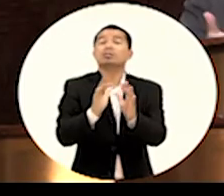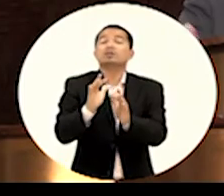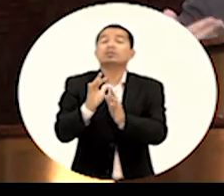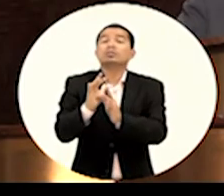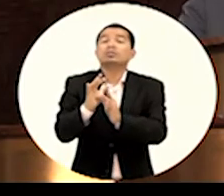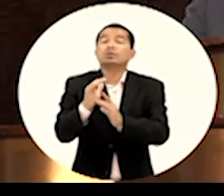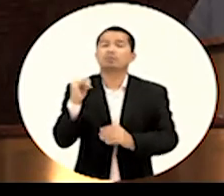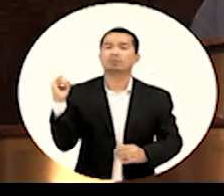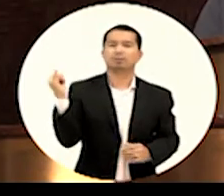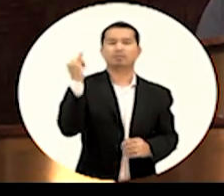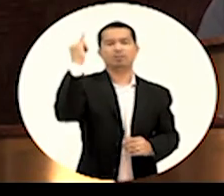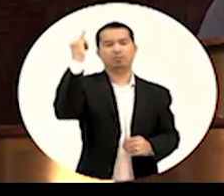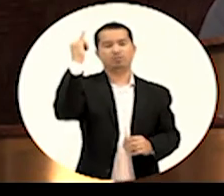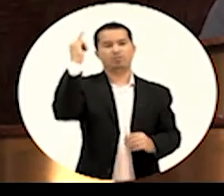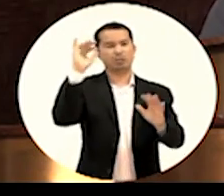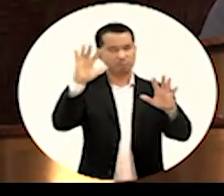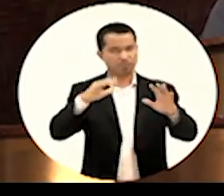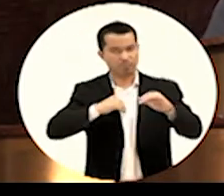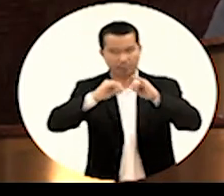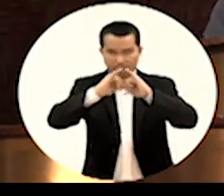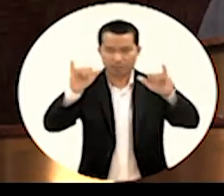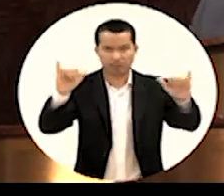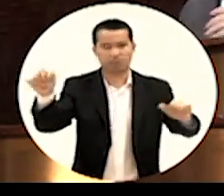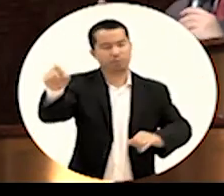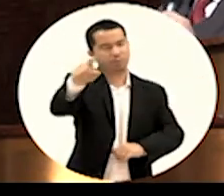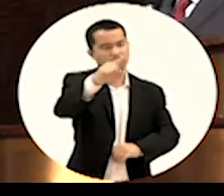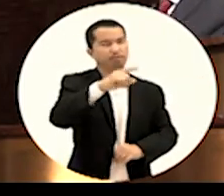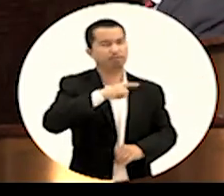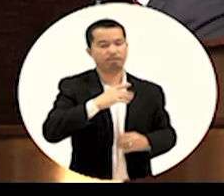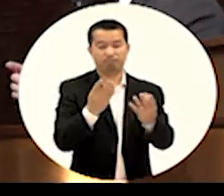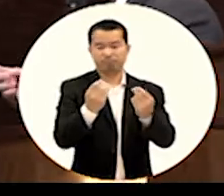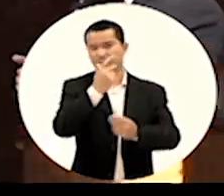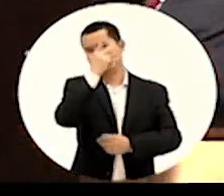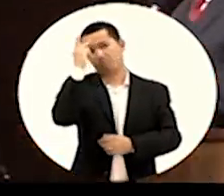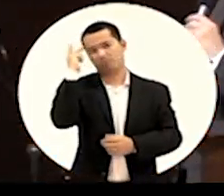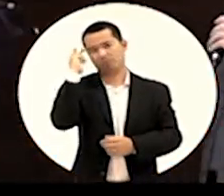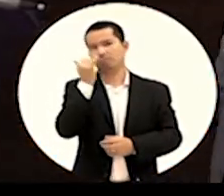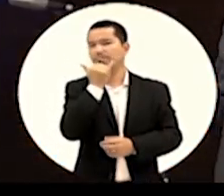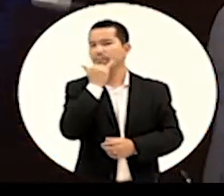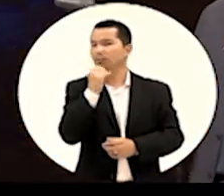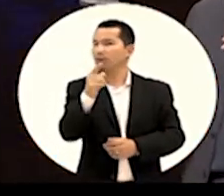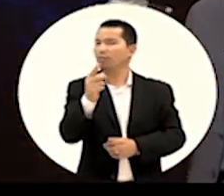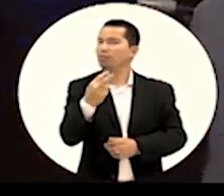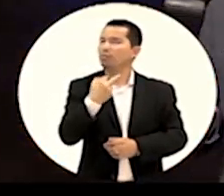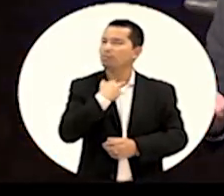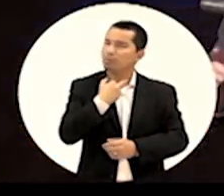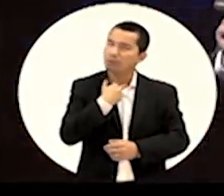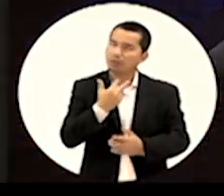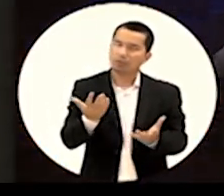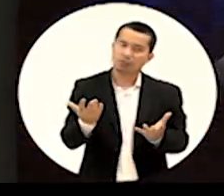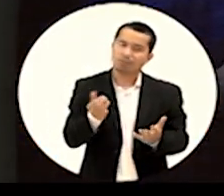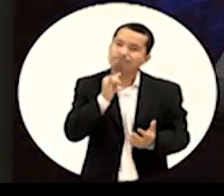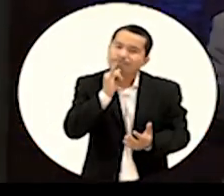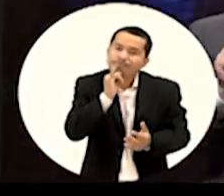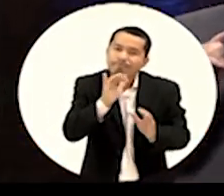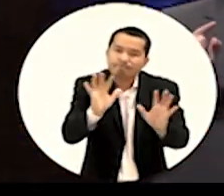não posso ser discípulo dele. E é por isso que tem pessoas que não vão gostar do que eu vou falar,